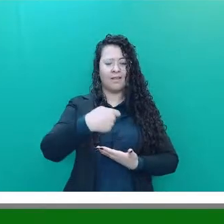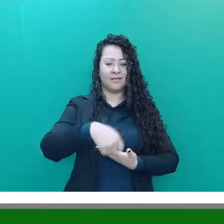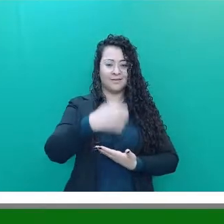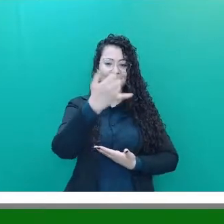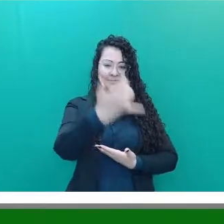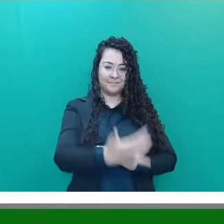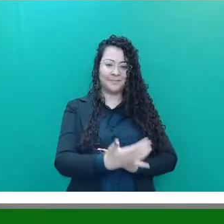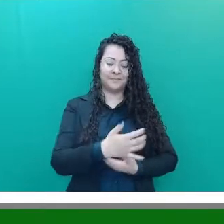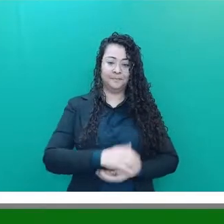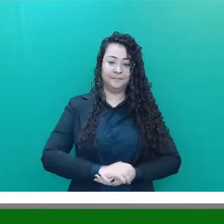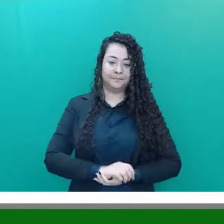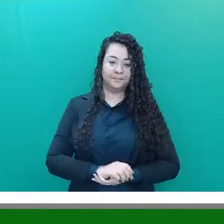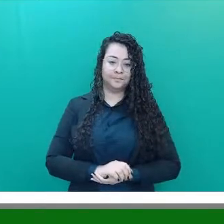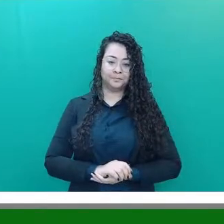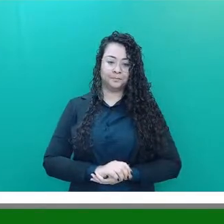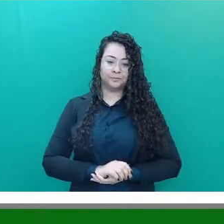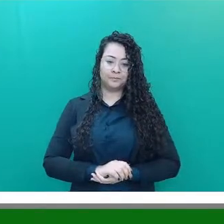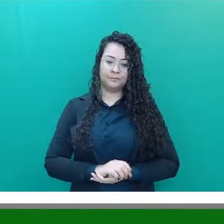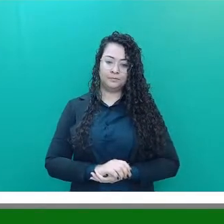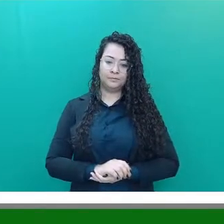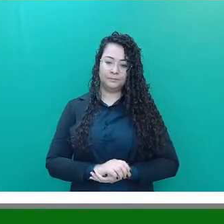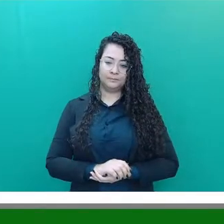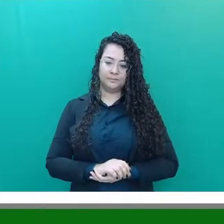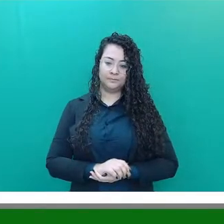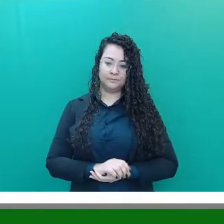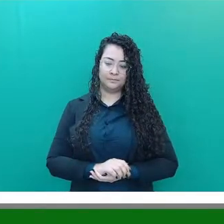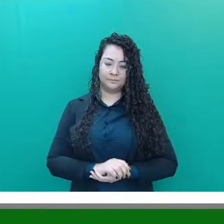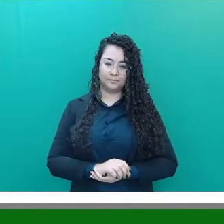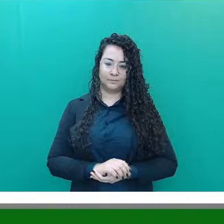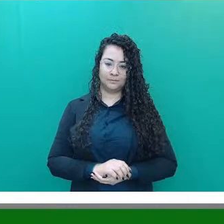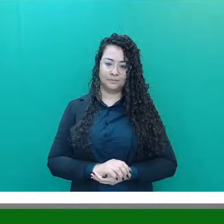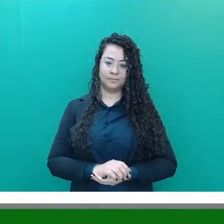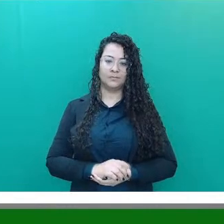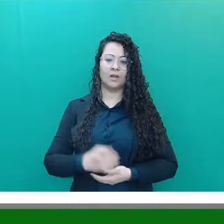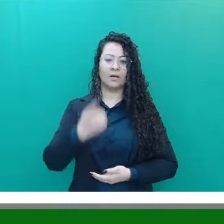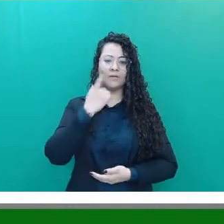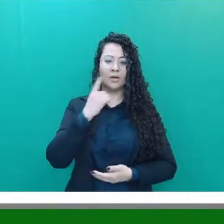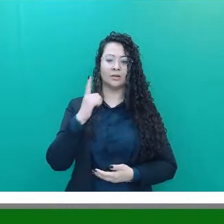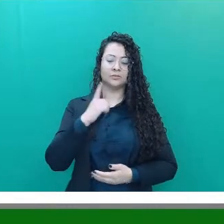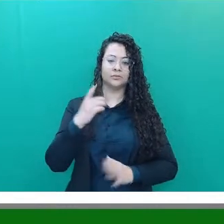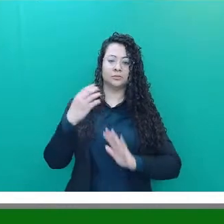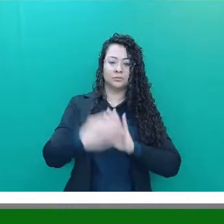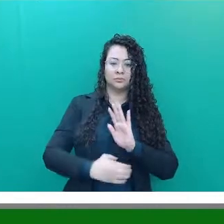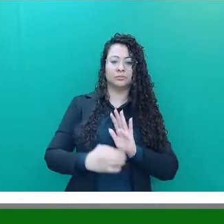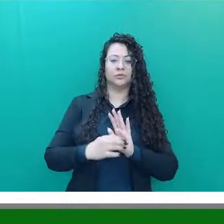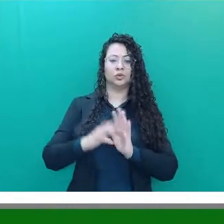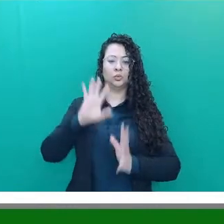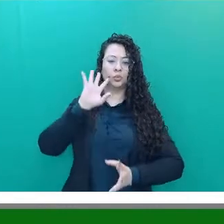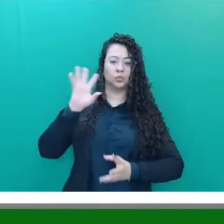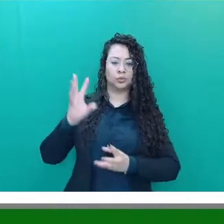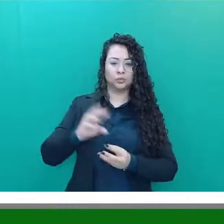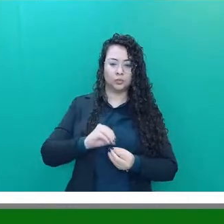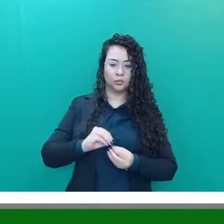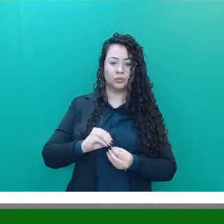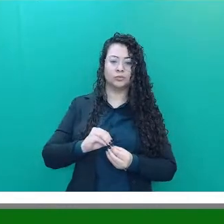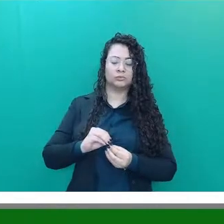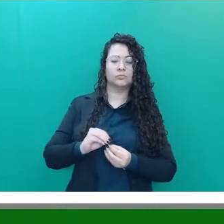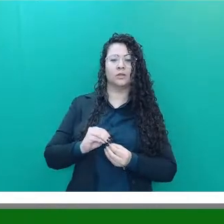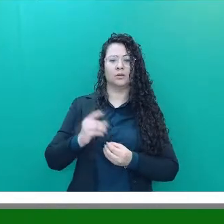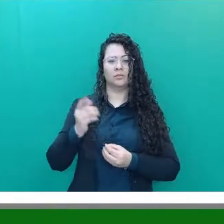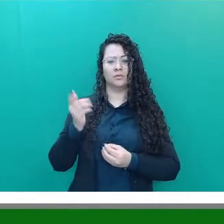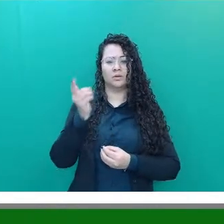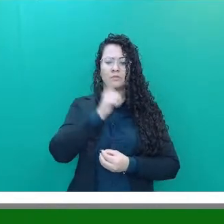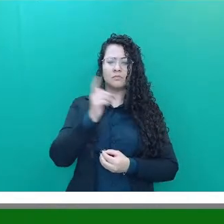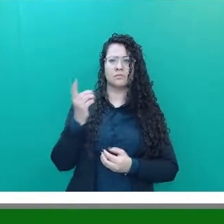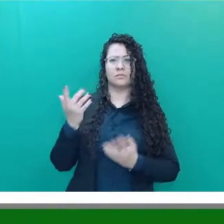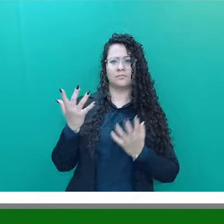Eu quero mencionar também que você tem um capítulo de revisão e a partir dele você vai dialogando com os autores, com os